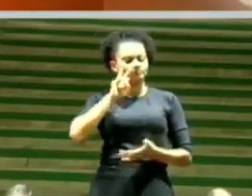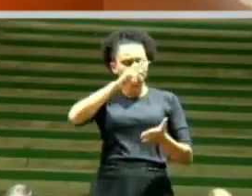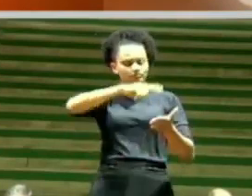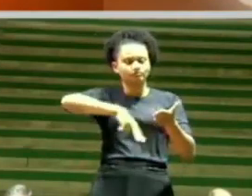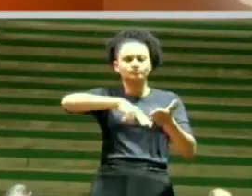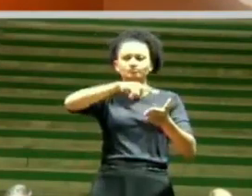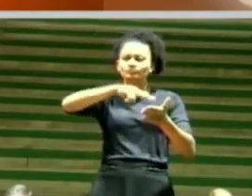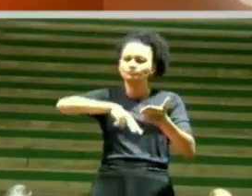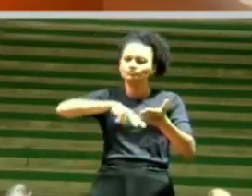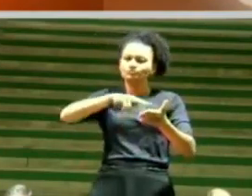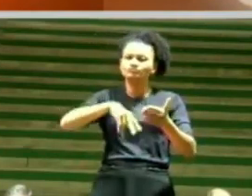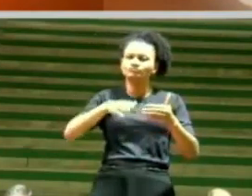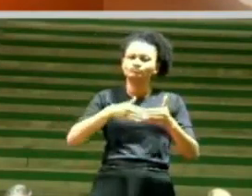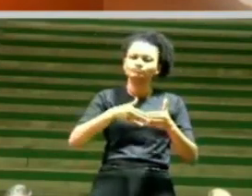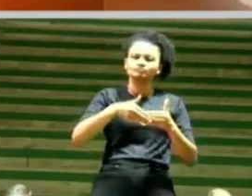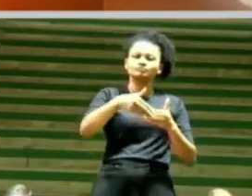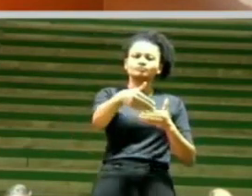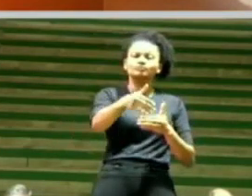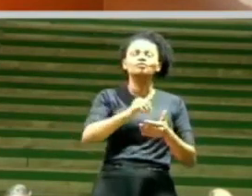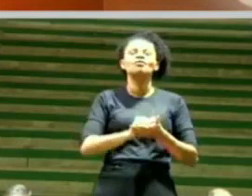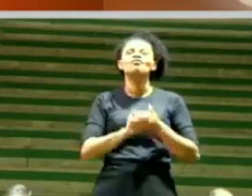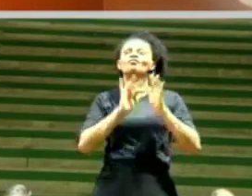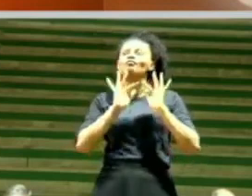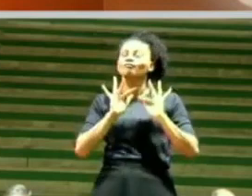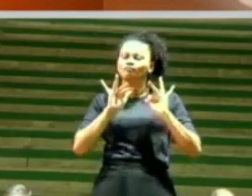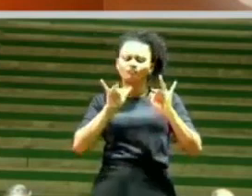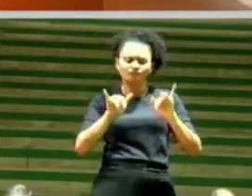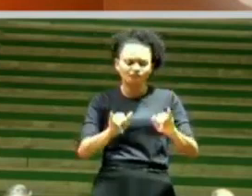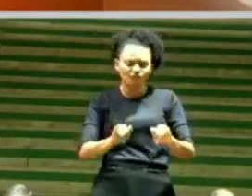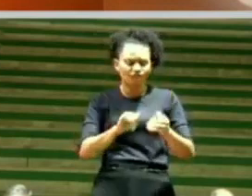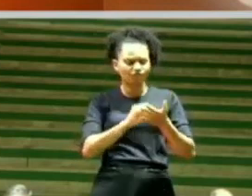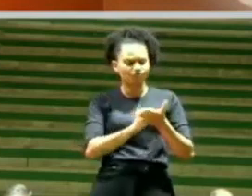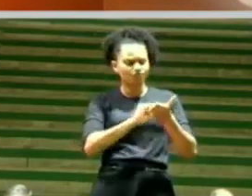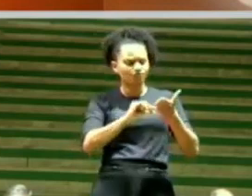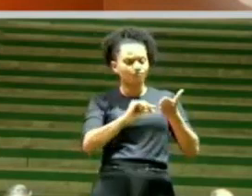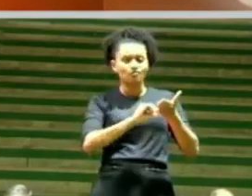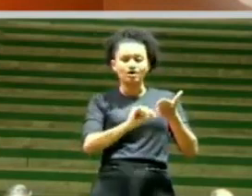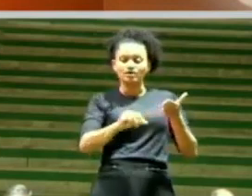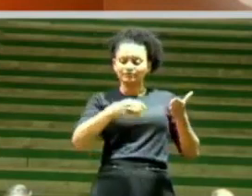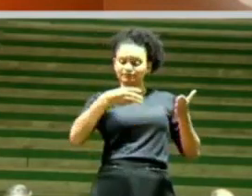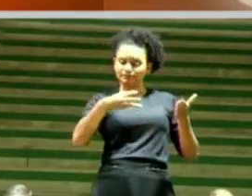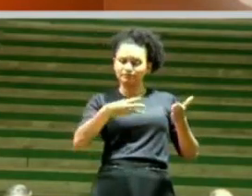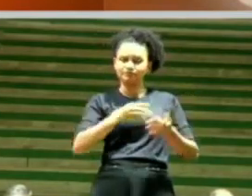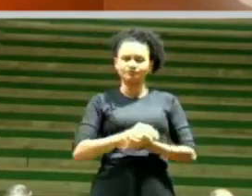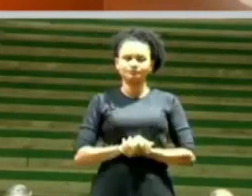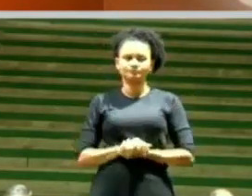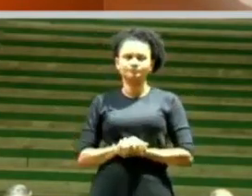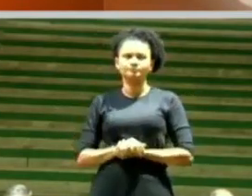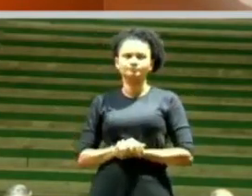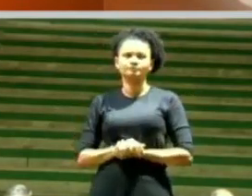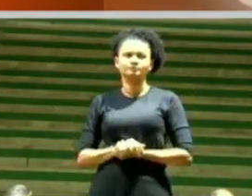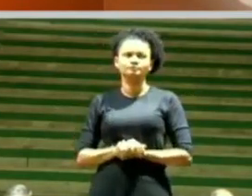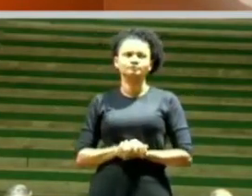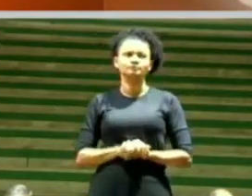dele e encerraremos a leitura no verso de número 3.